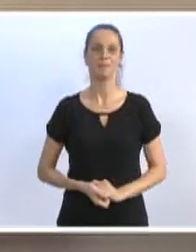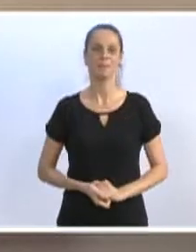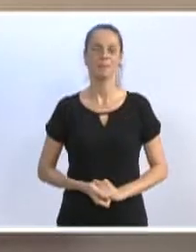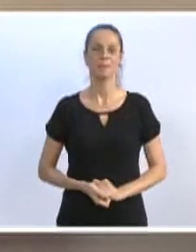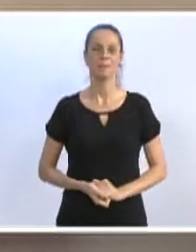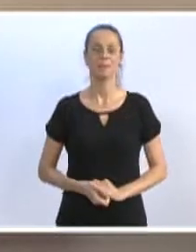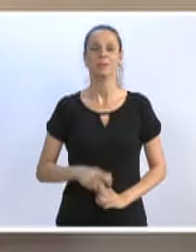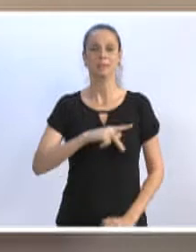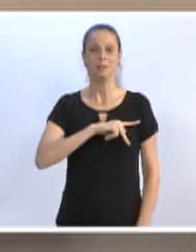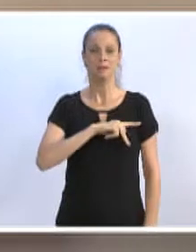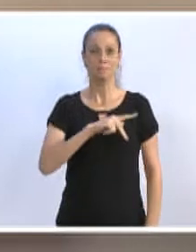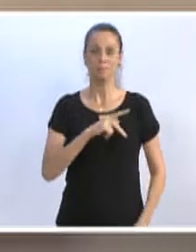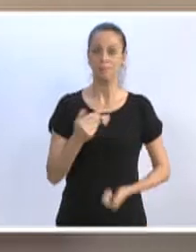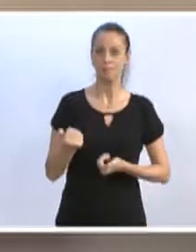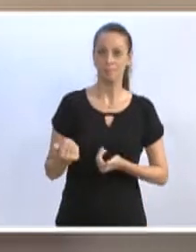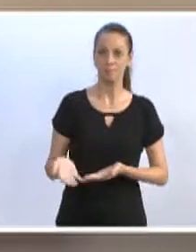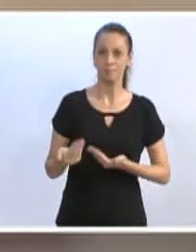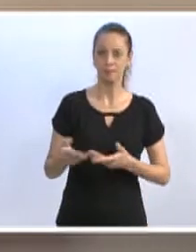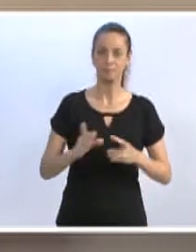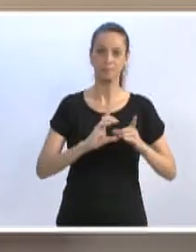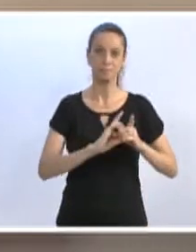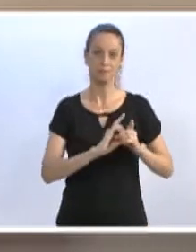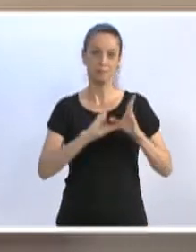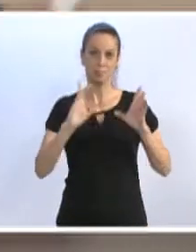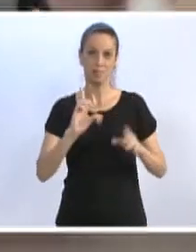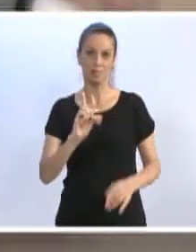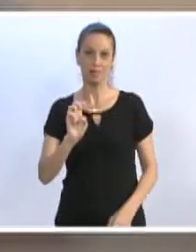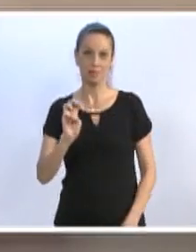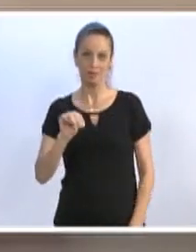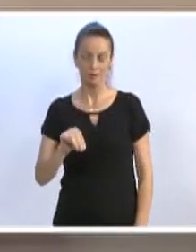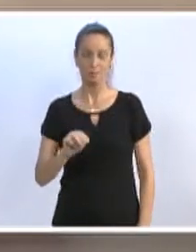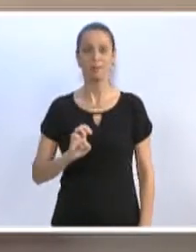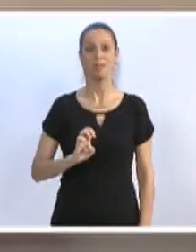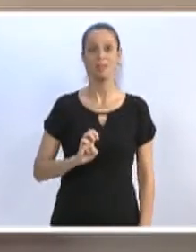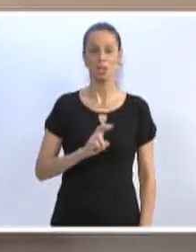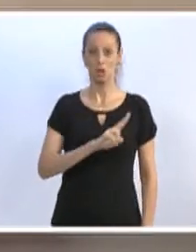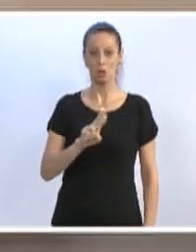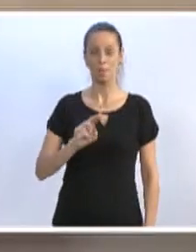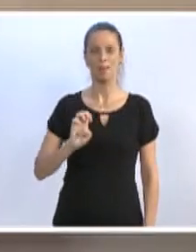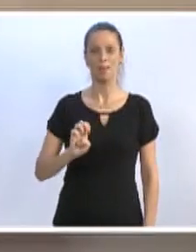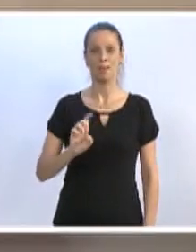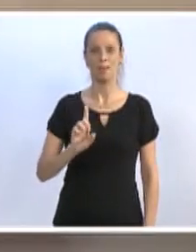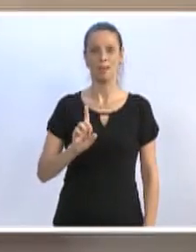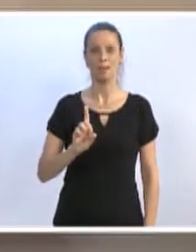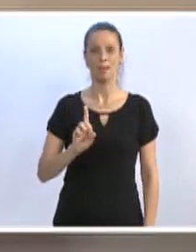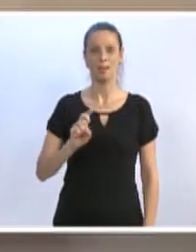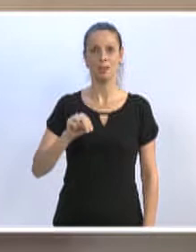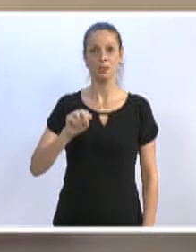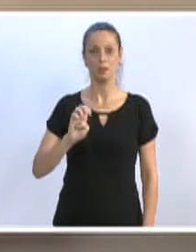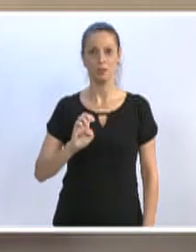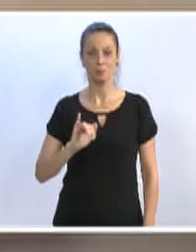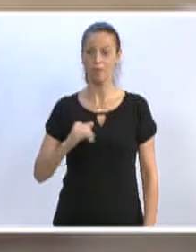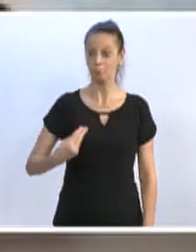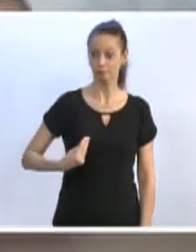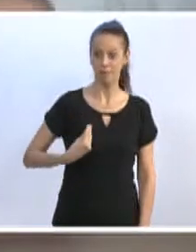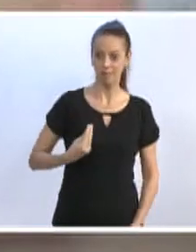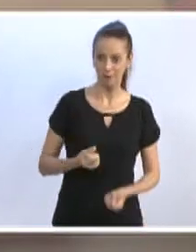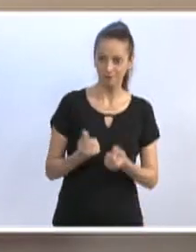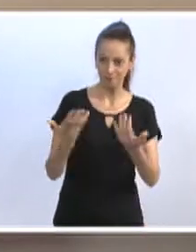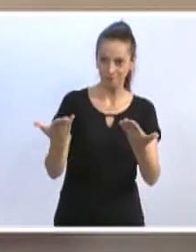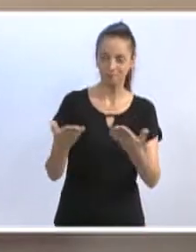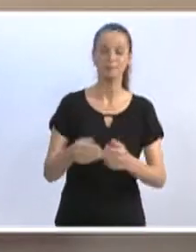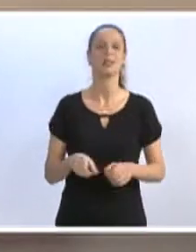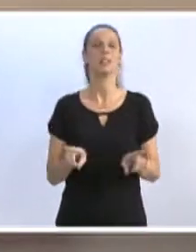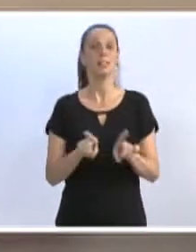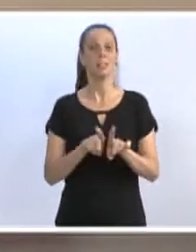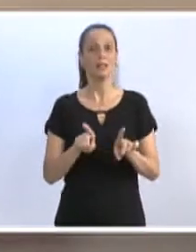O presidente da Juventude do Democratas de Blumenau, Ednei Pinheiro, também se encontra entre nós. Apresentamos